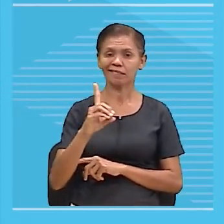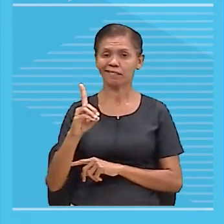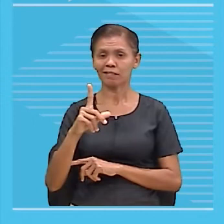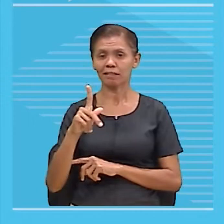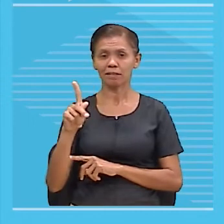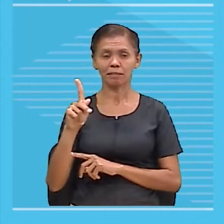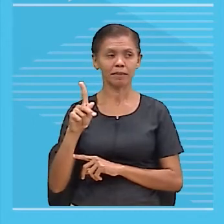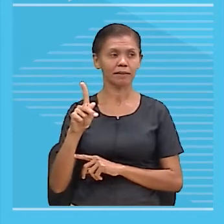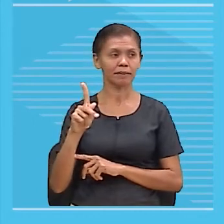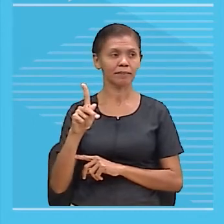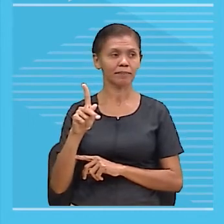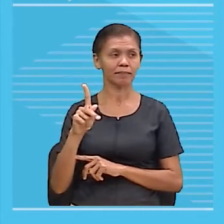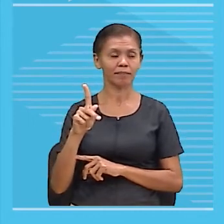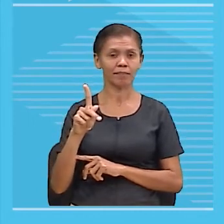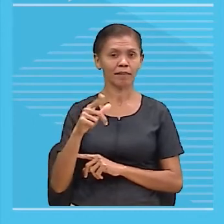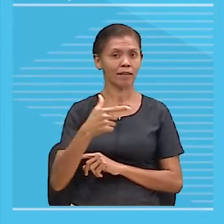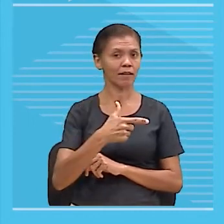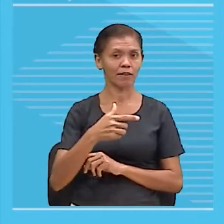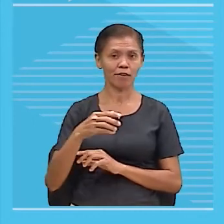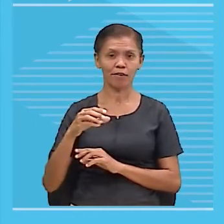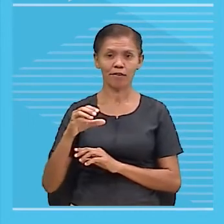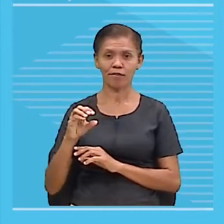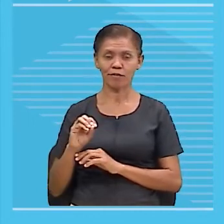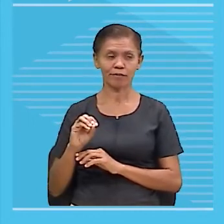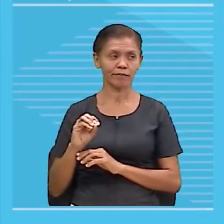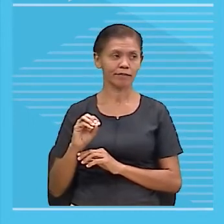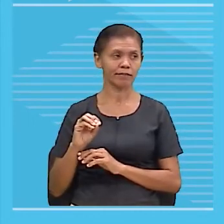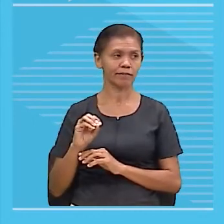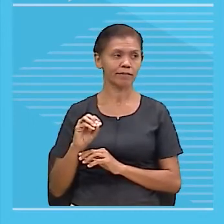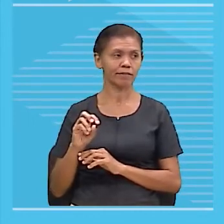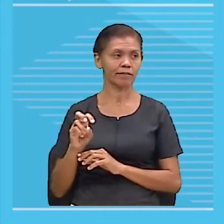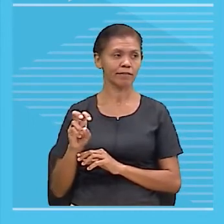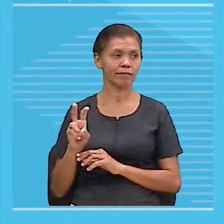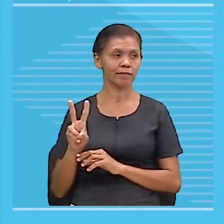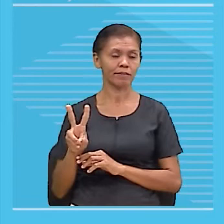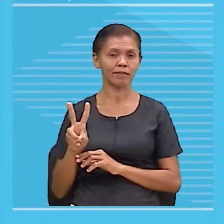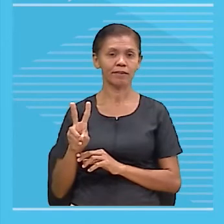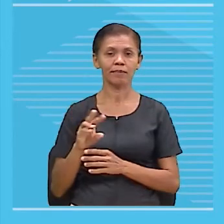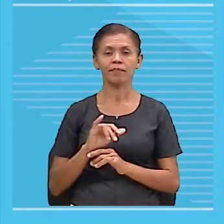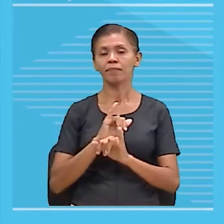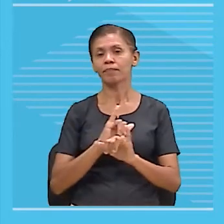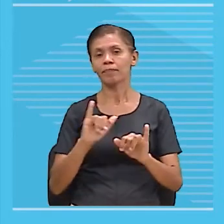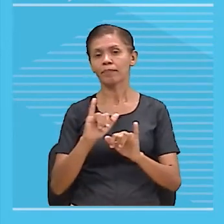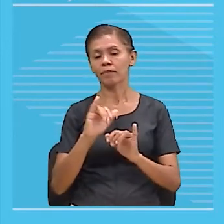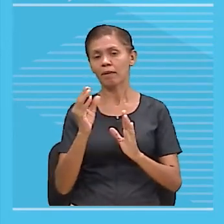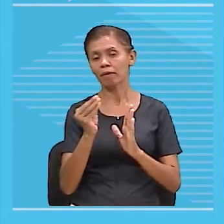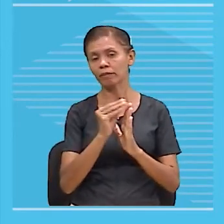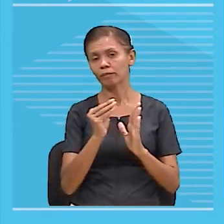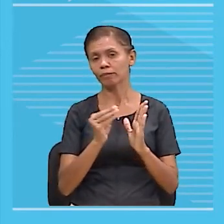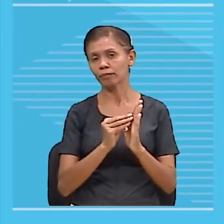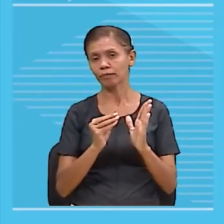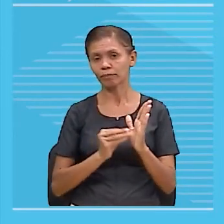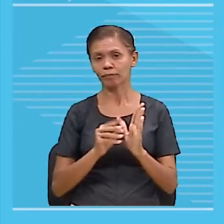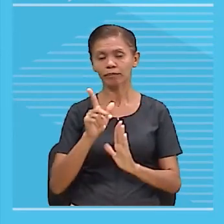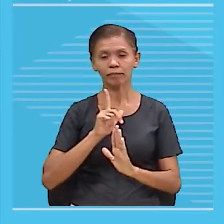de 200 volts. E aqui você já tem todos os dados, né? A